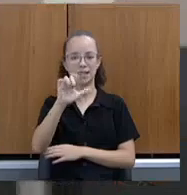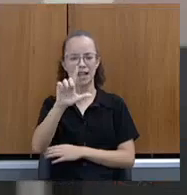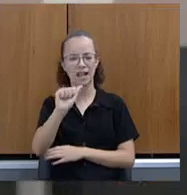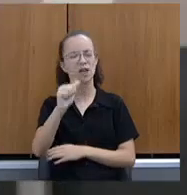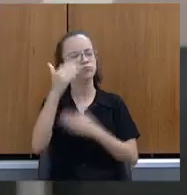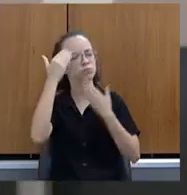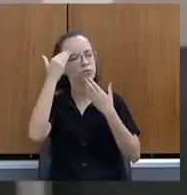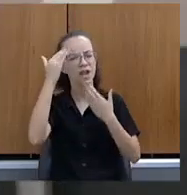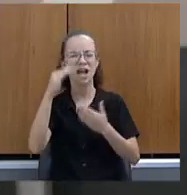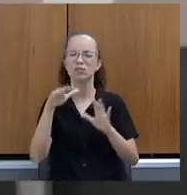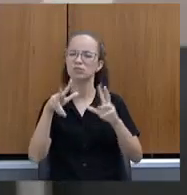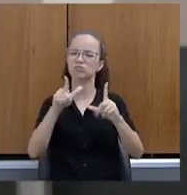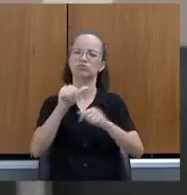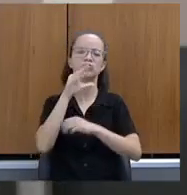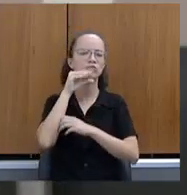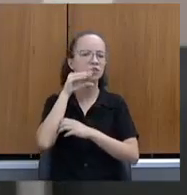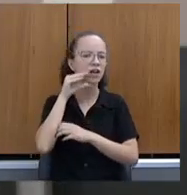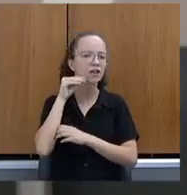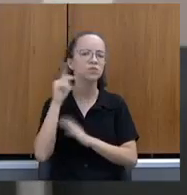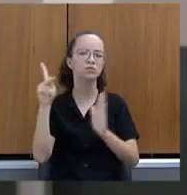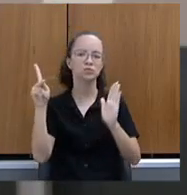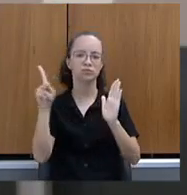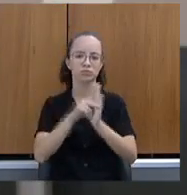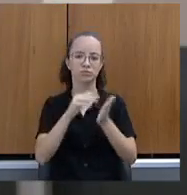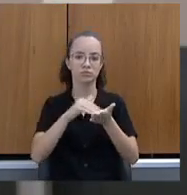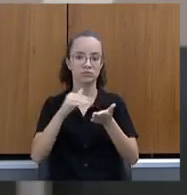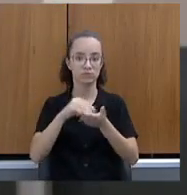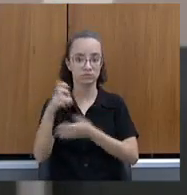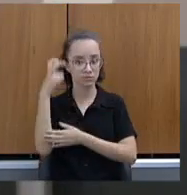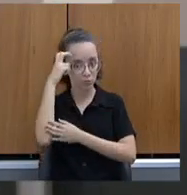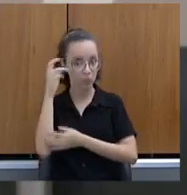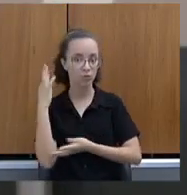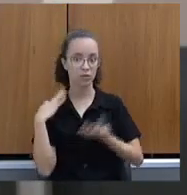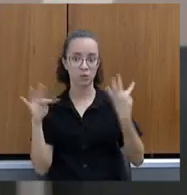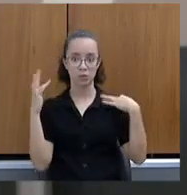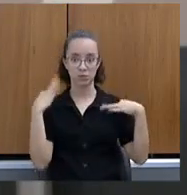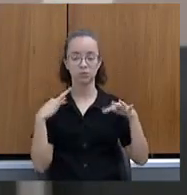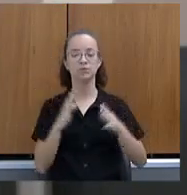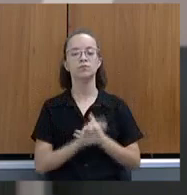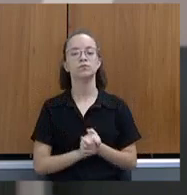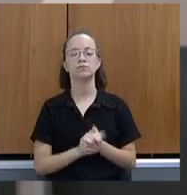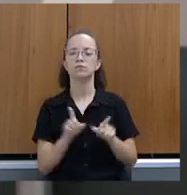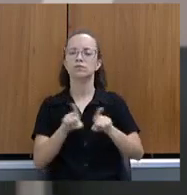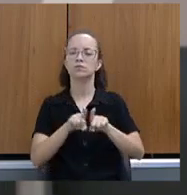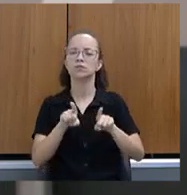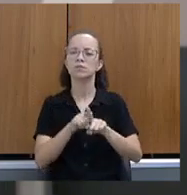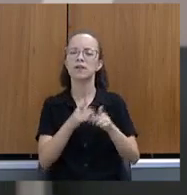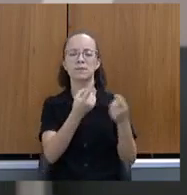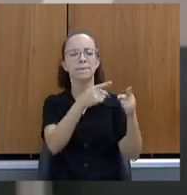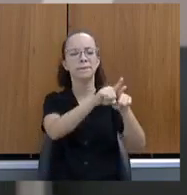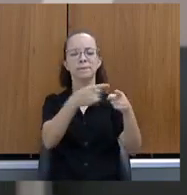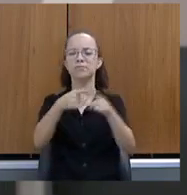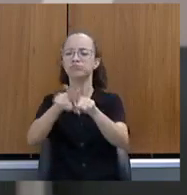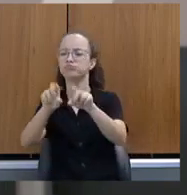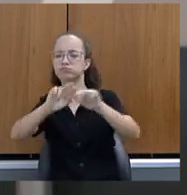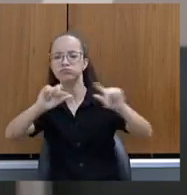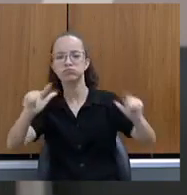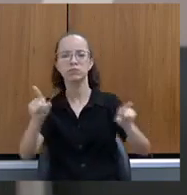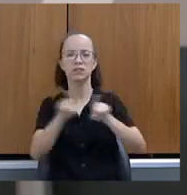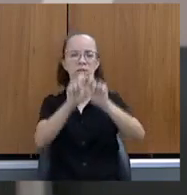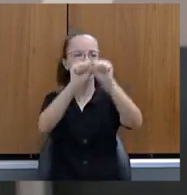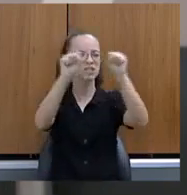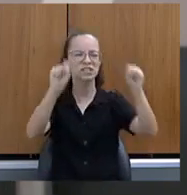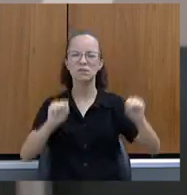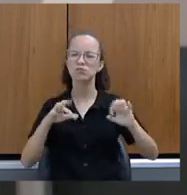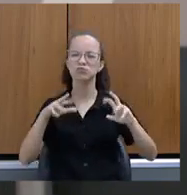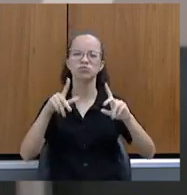todos os funcionários e funcionários da Secretaria de Estado de cultura e turismo das nossas vinculadas do sistema todo